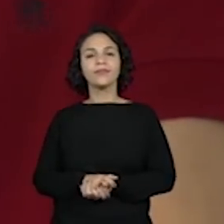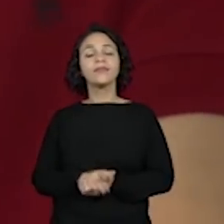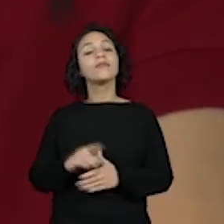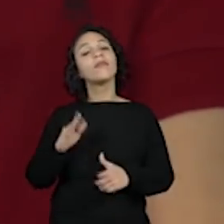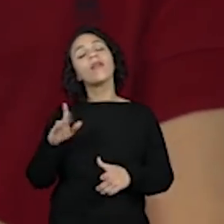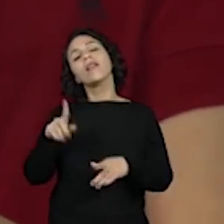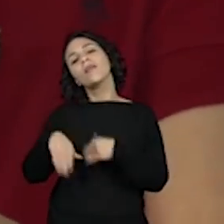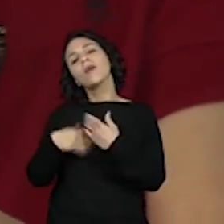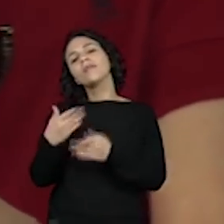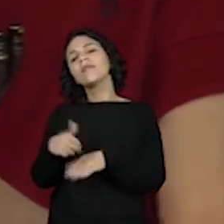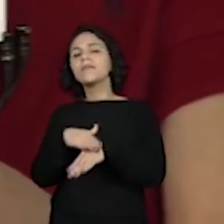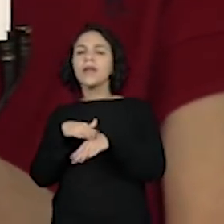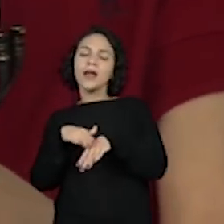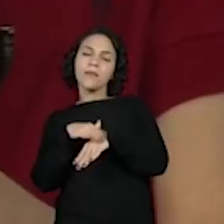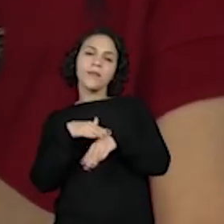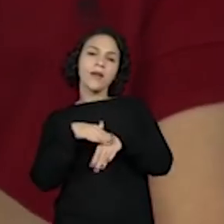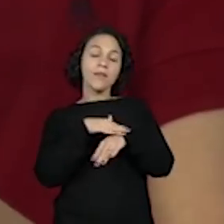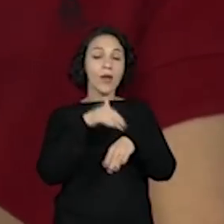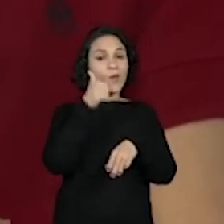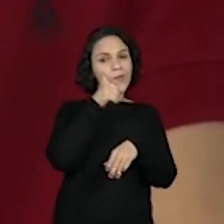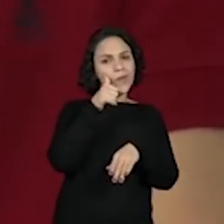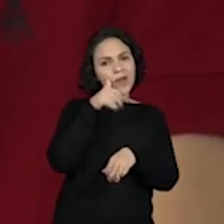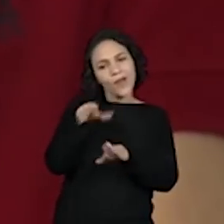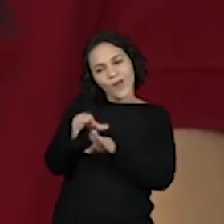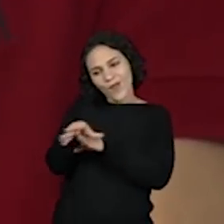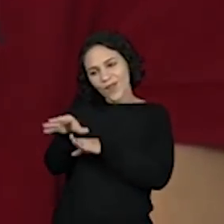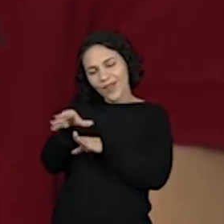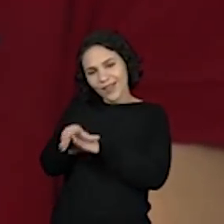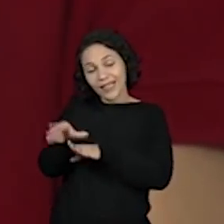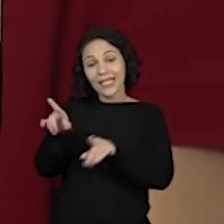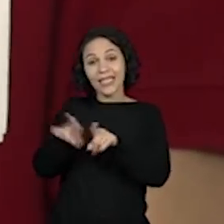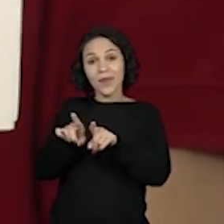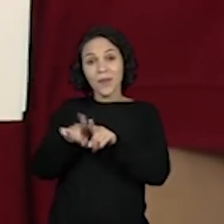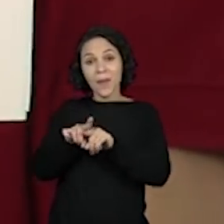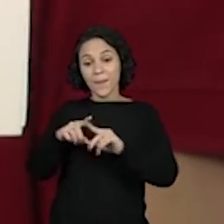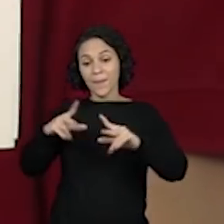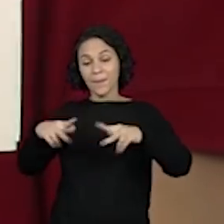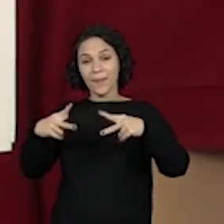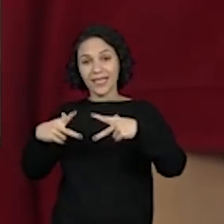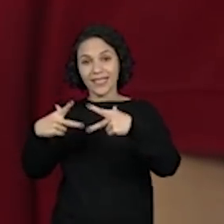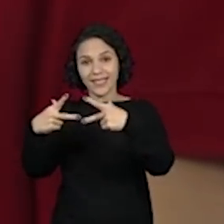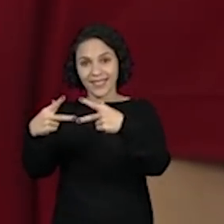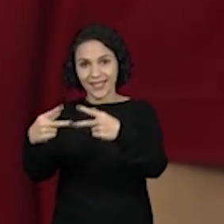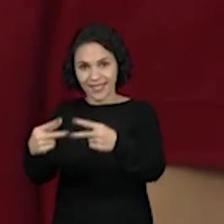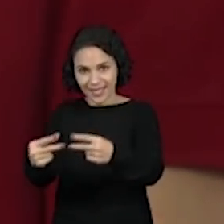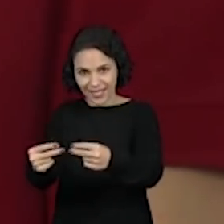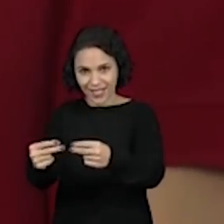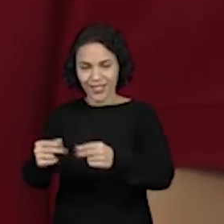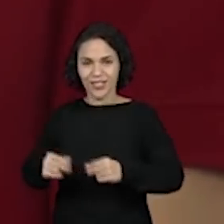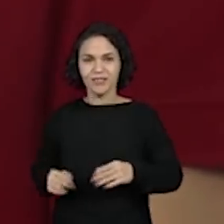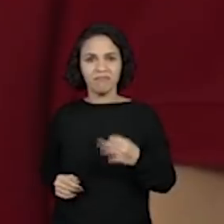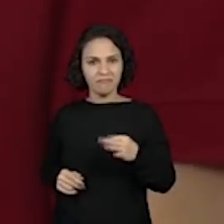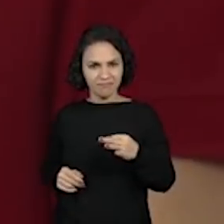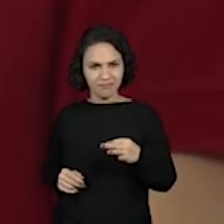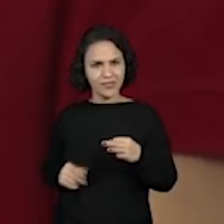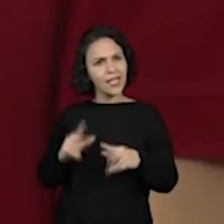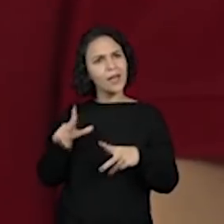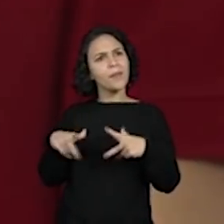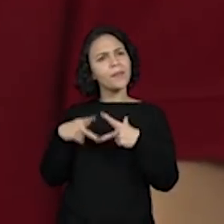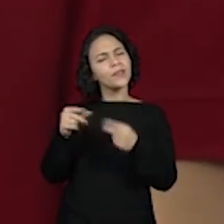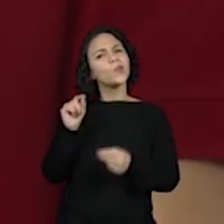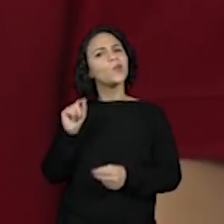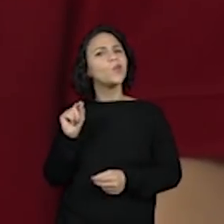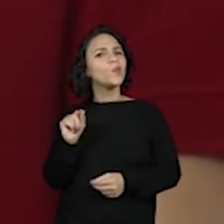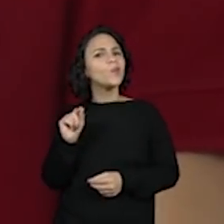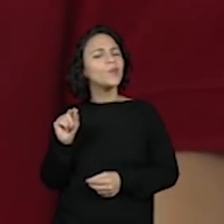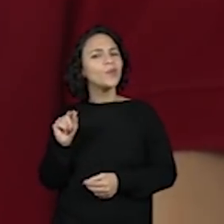conversando, e essa senhora deu orientações e um presente para ela, professora Fran, não foi isso? Que presente era esse? Tínhamos